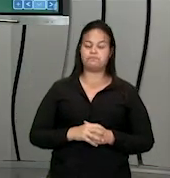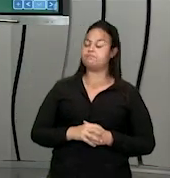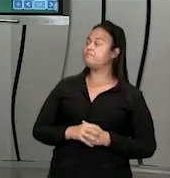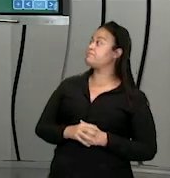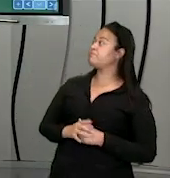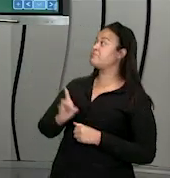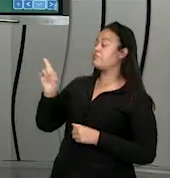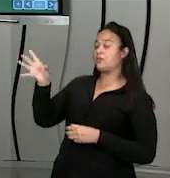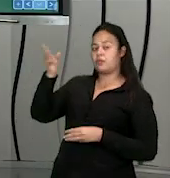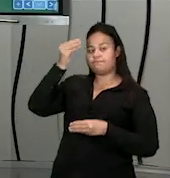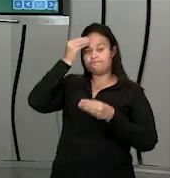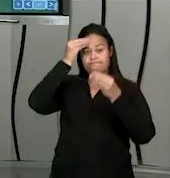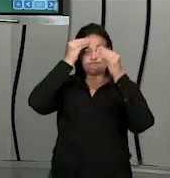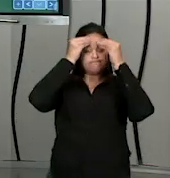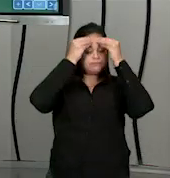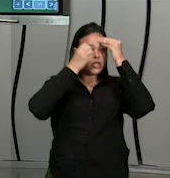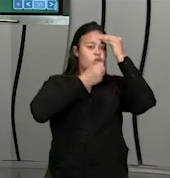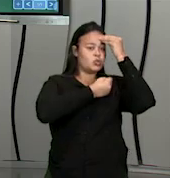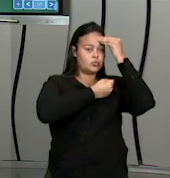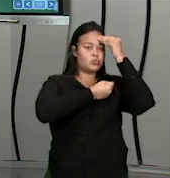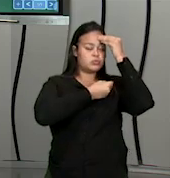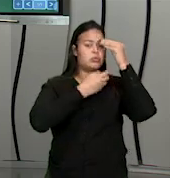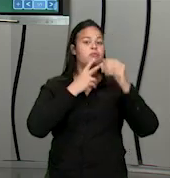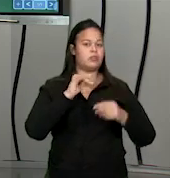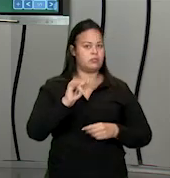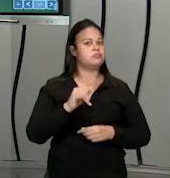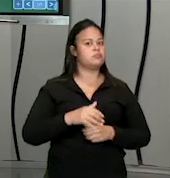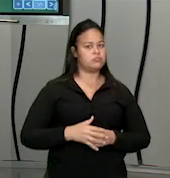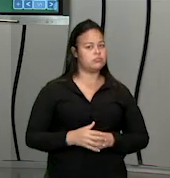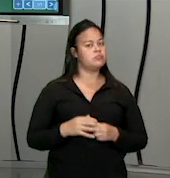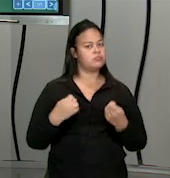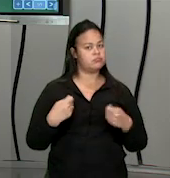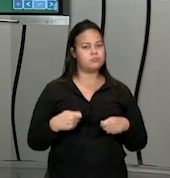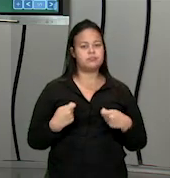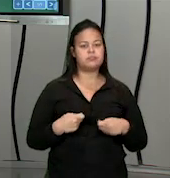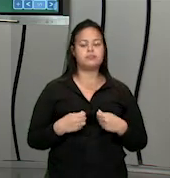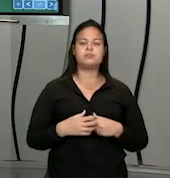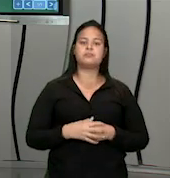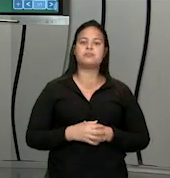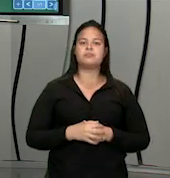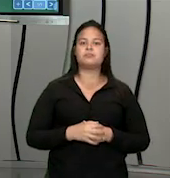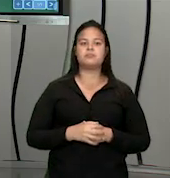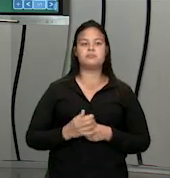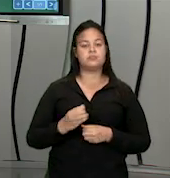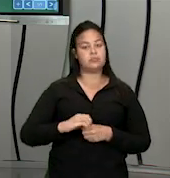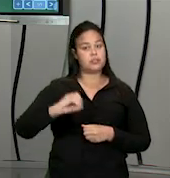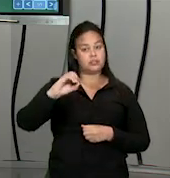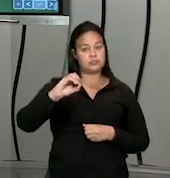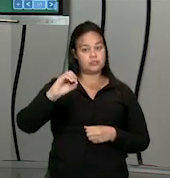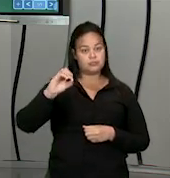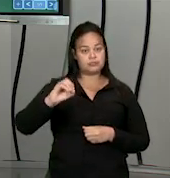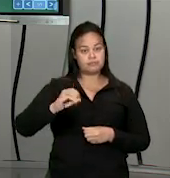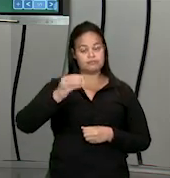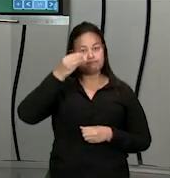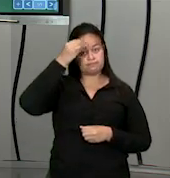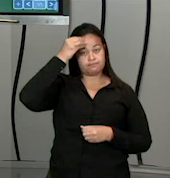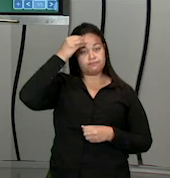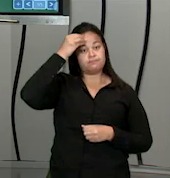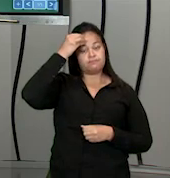você vai decorar alguns valores. Quais são eles? O 0 grau,